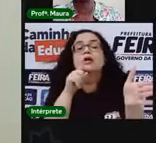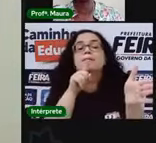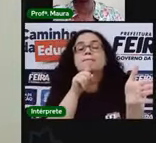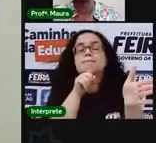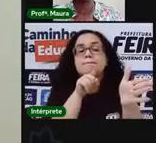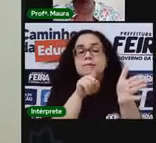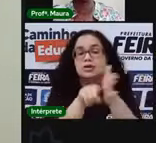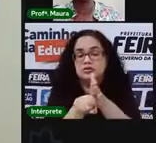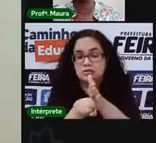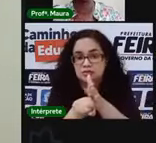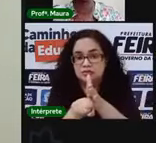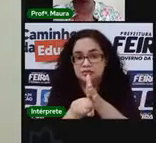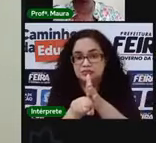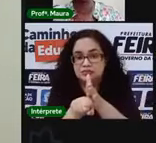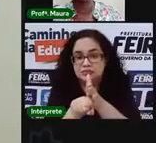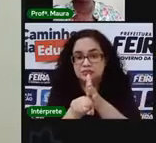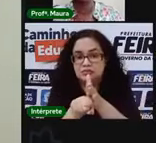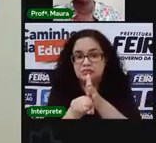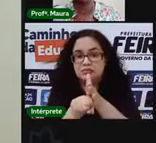Perguntaram assim,